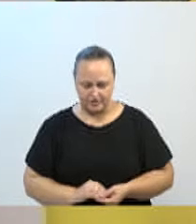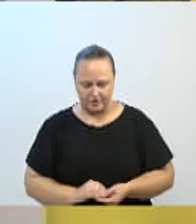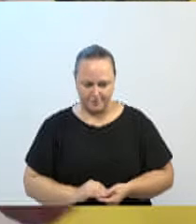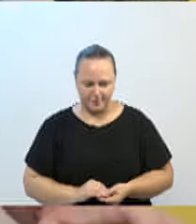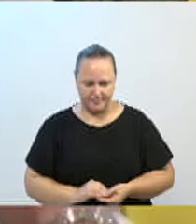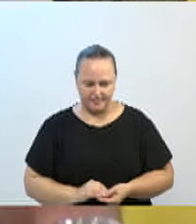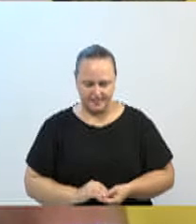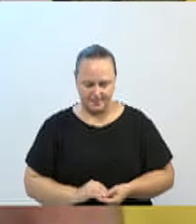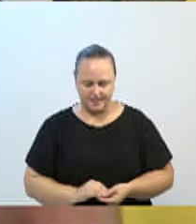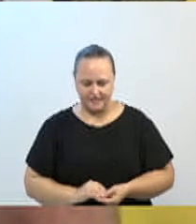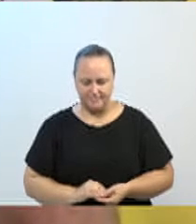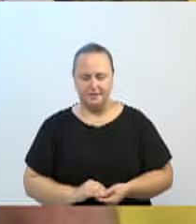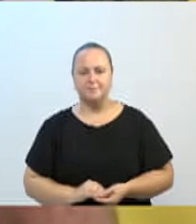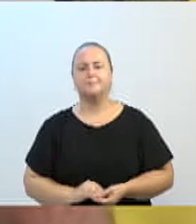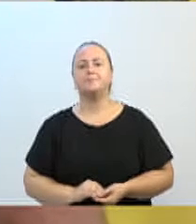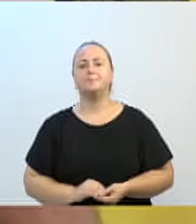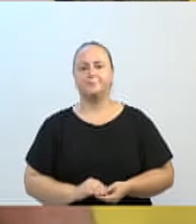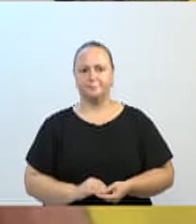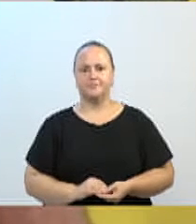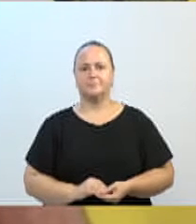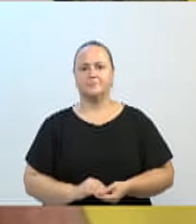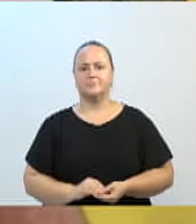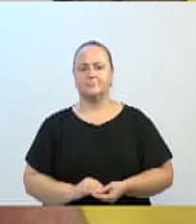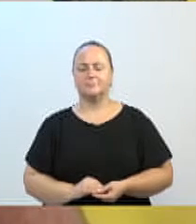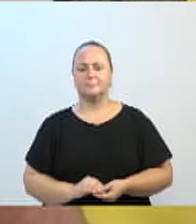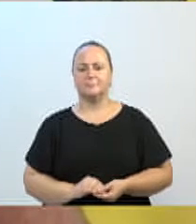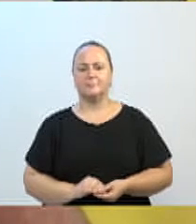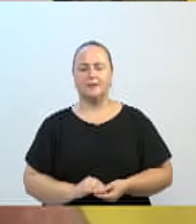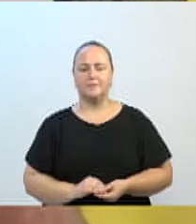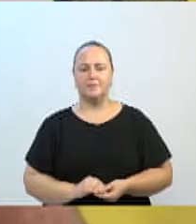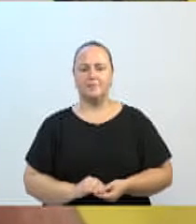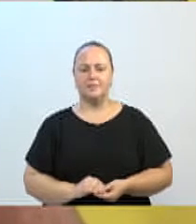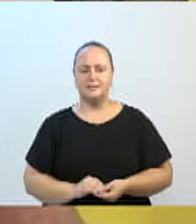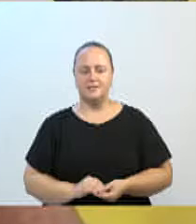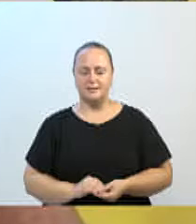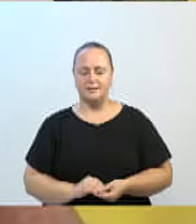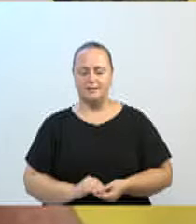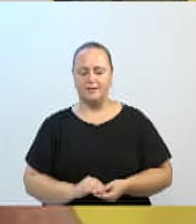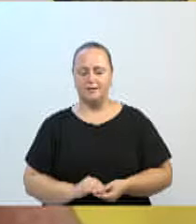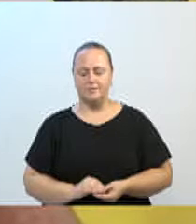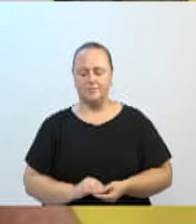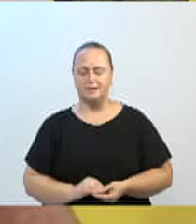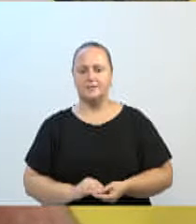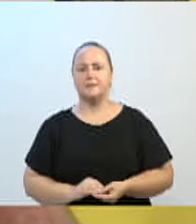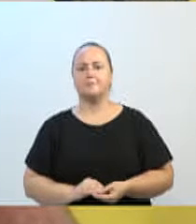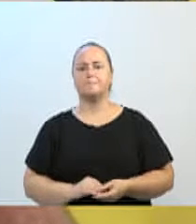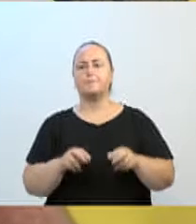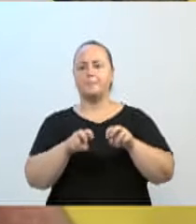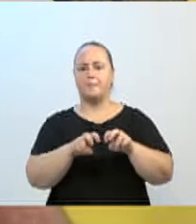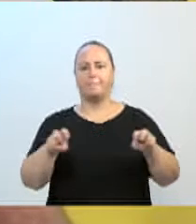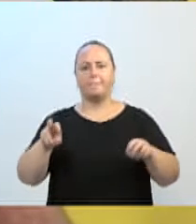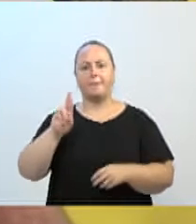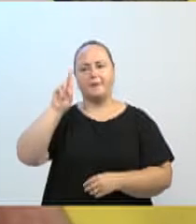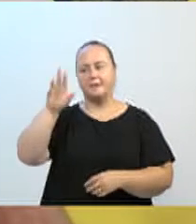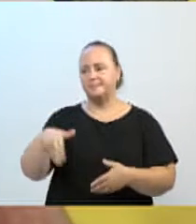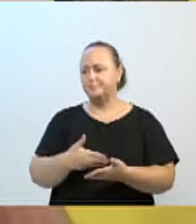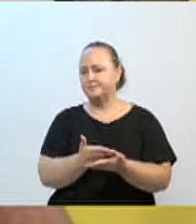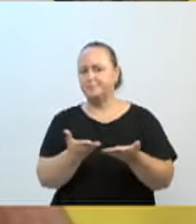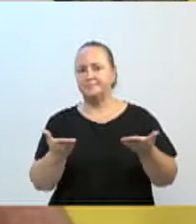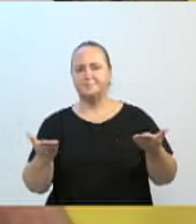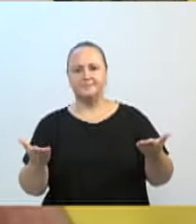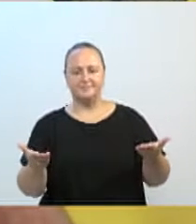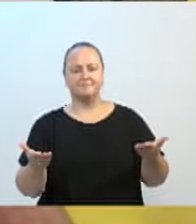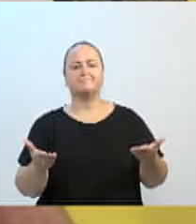Exercendo a presidência, nesse momento, o vereador Almir Vieira. Na sua pessoa, cumprimento os demais membros da mesa diretora, senhores e